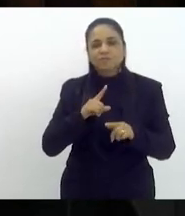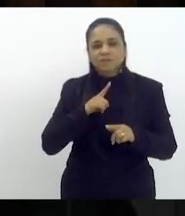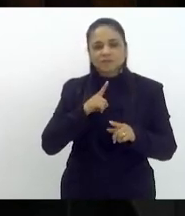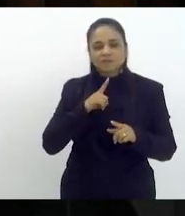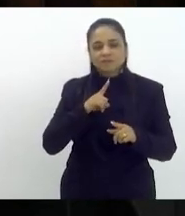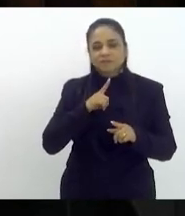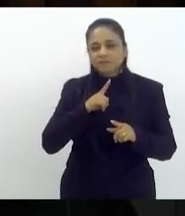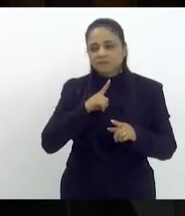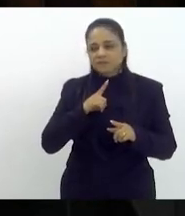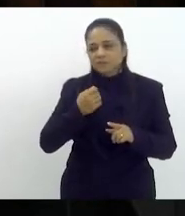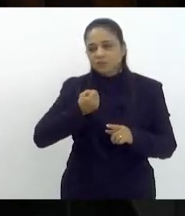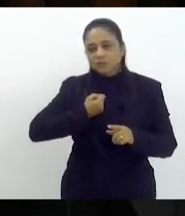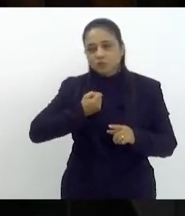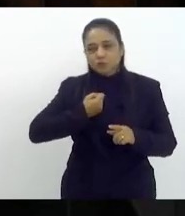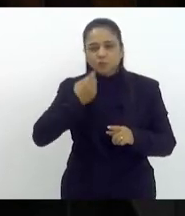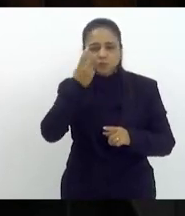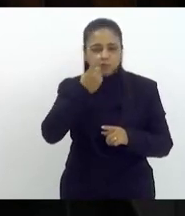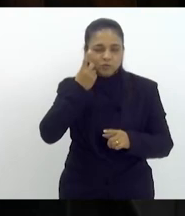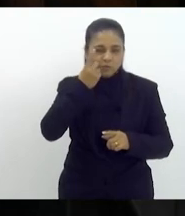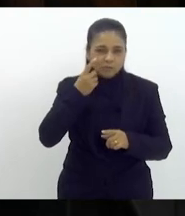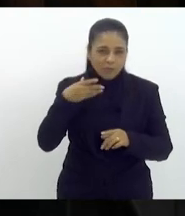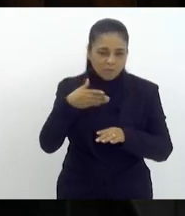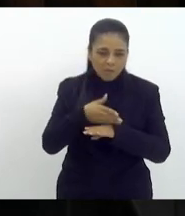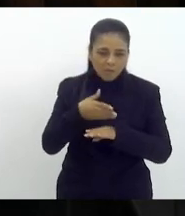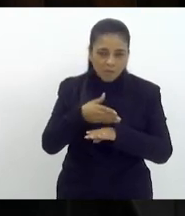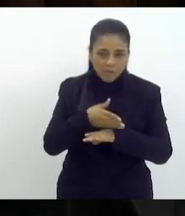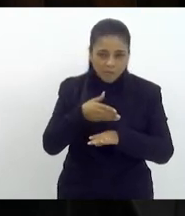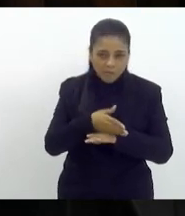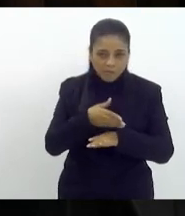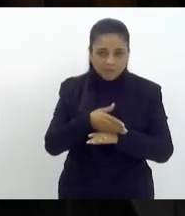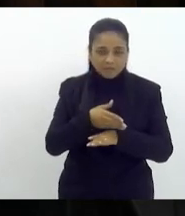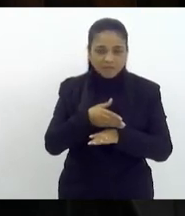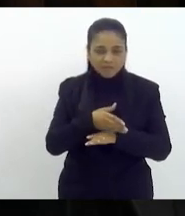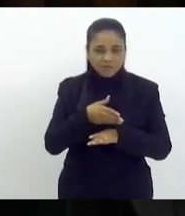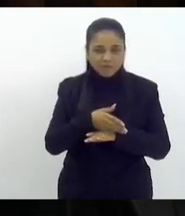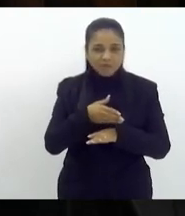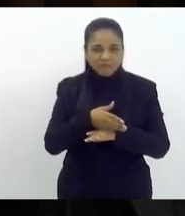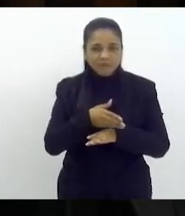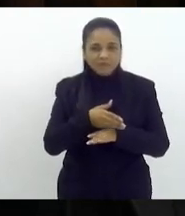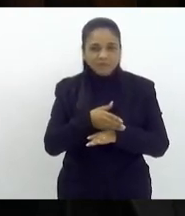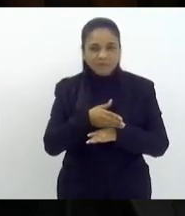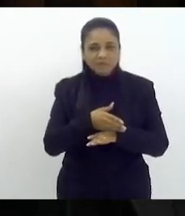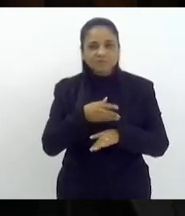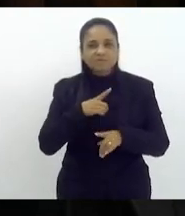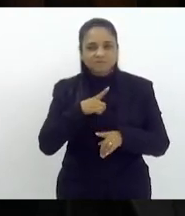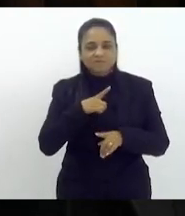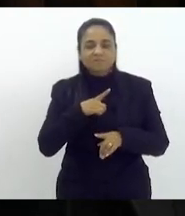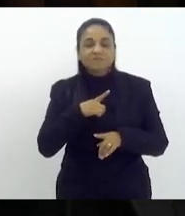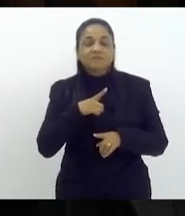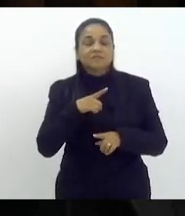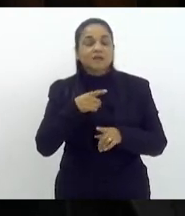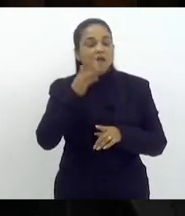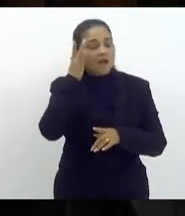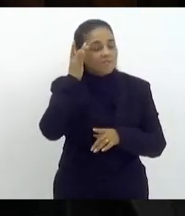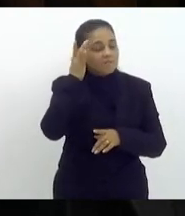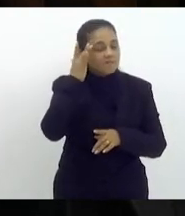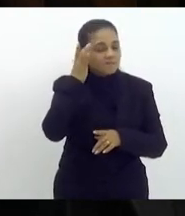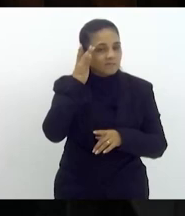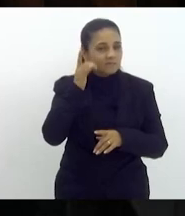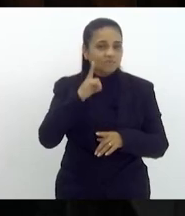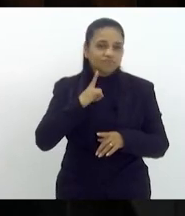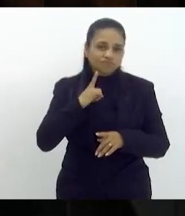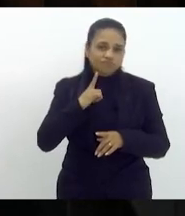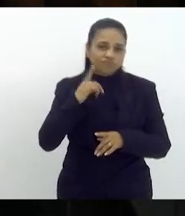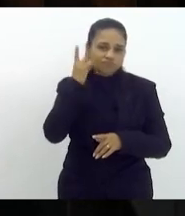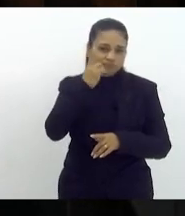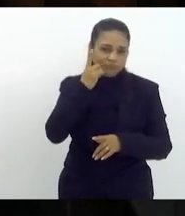porque isso vai gerar o quê no dia de amanhã deputada Lucinha vai